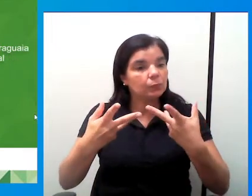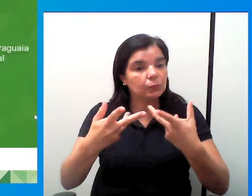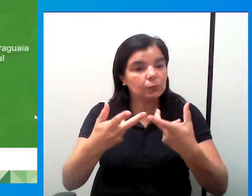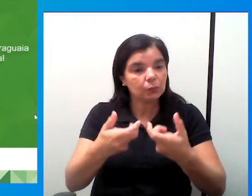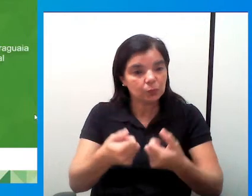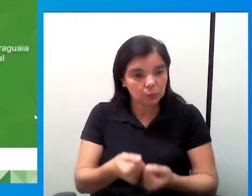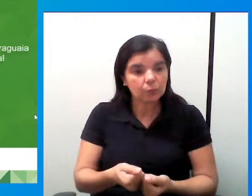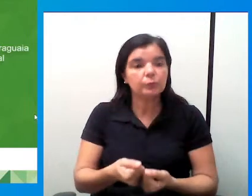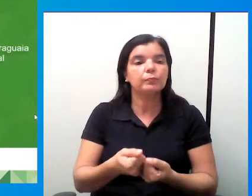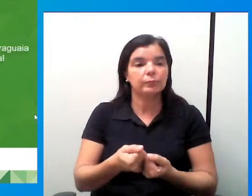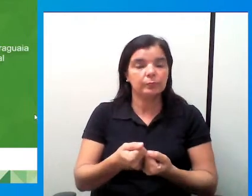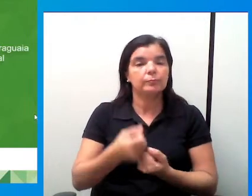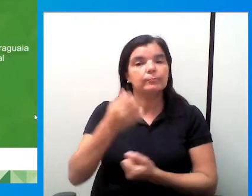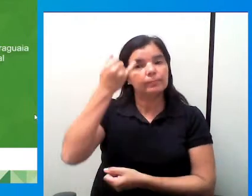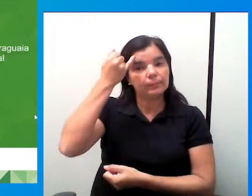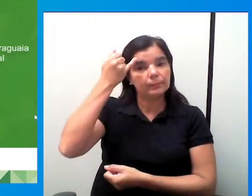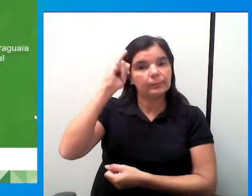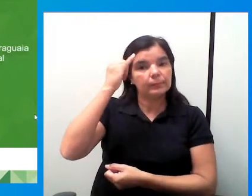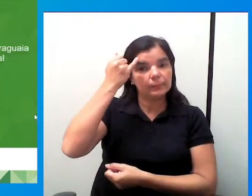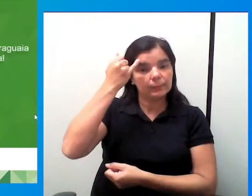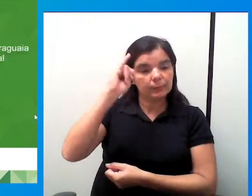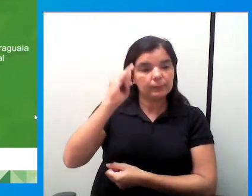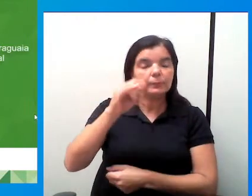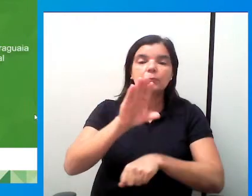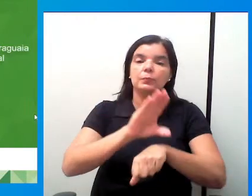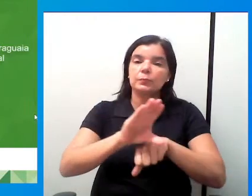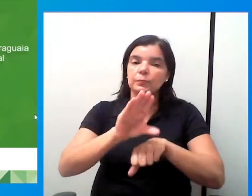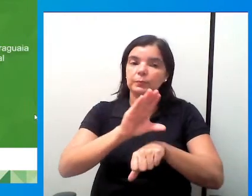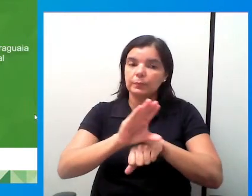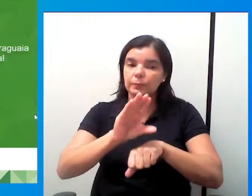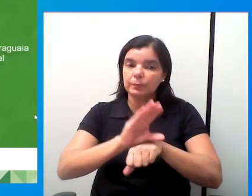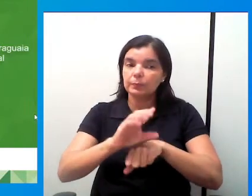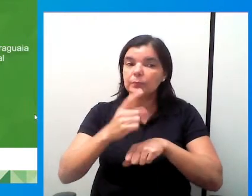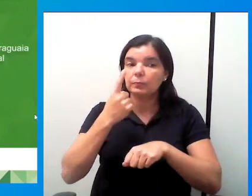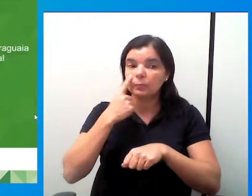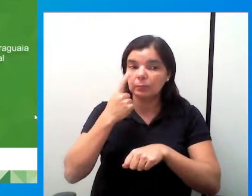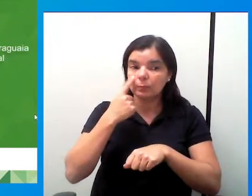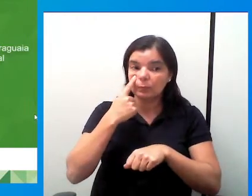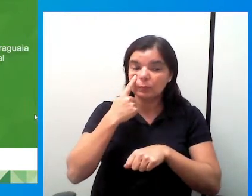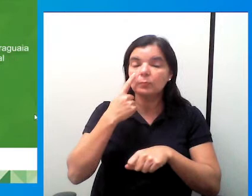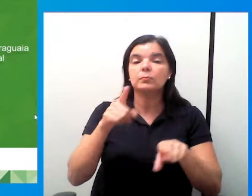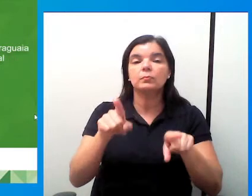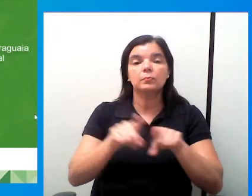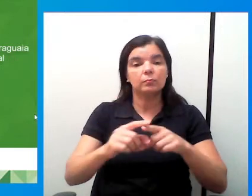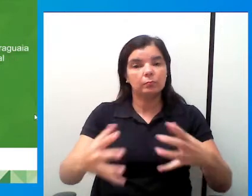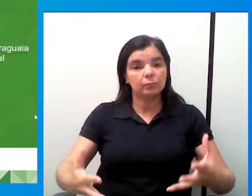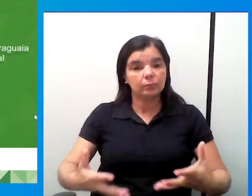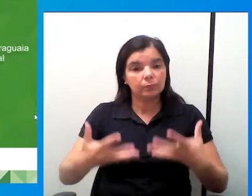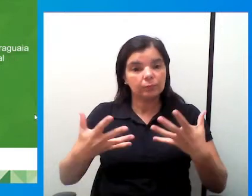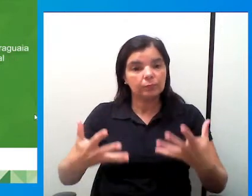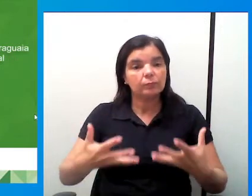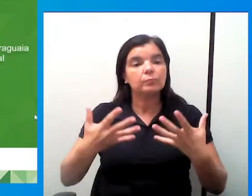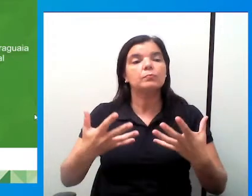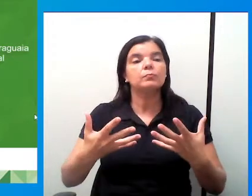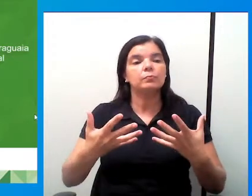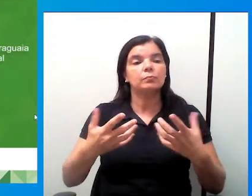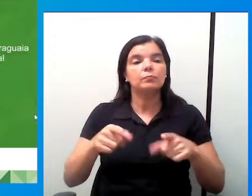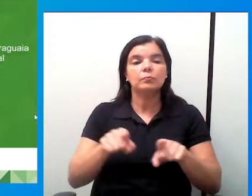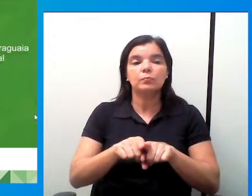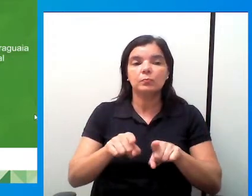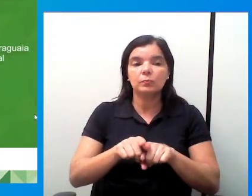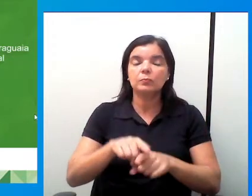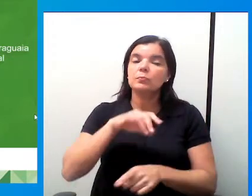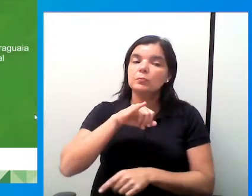pensados pelos NDEs nos nossos cursos. Então, a gente também traz isso como motivação, ou seja, é a